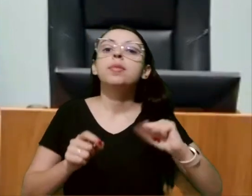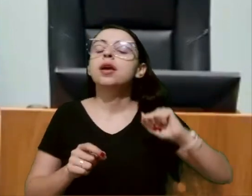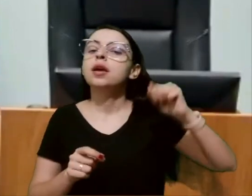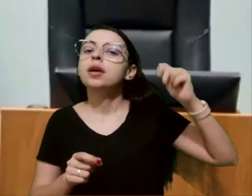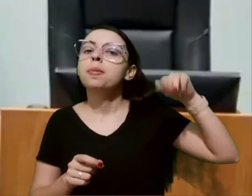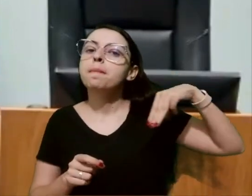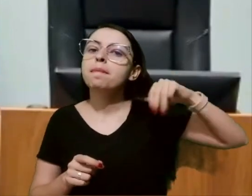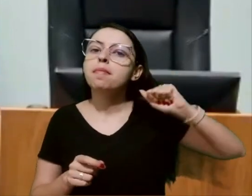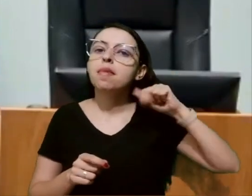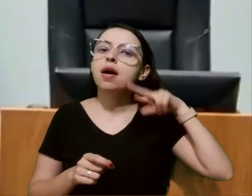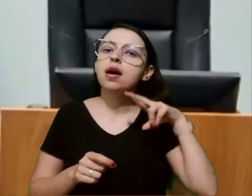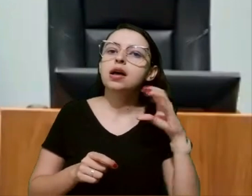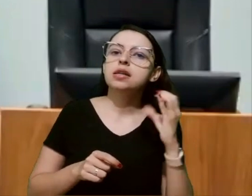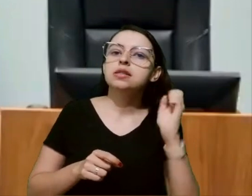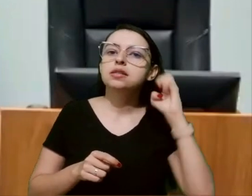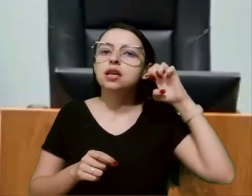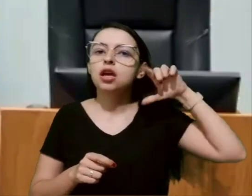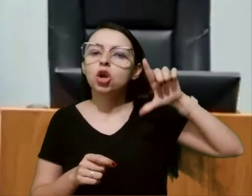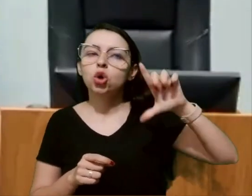federais.